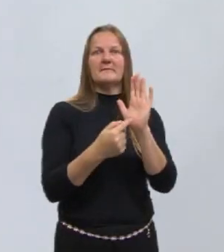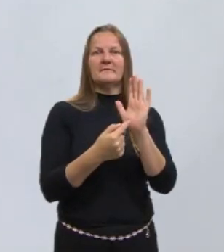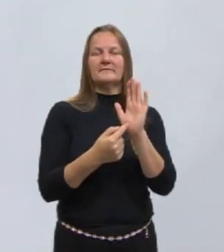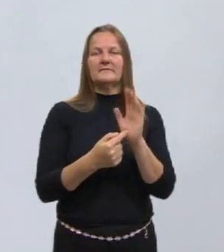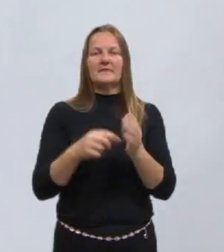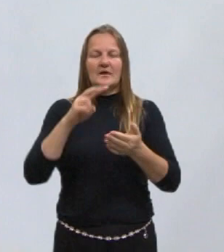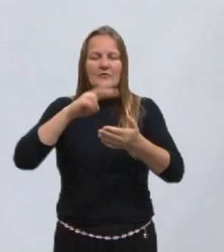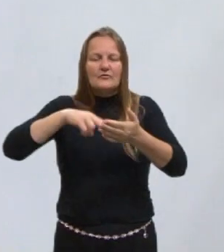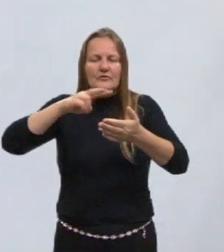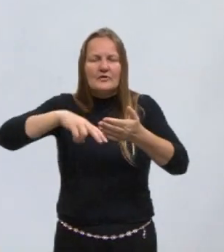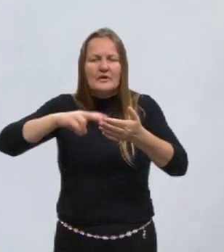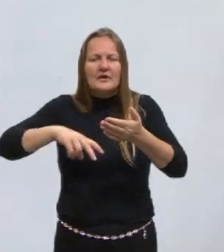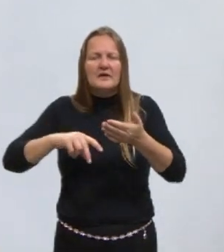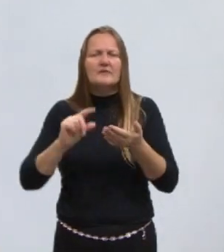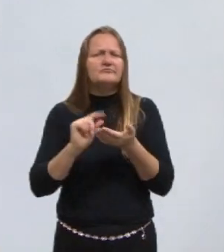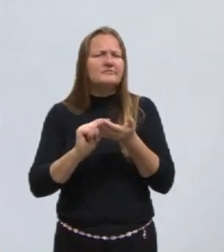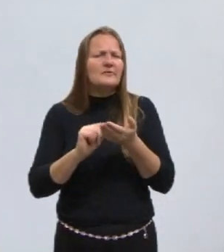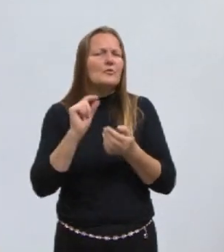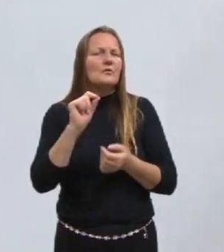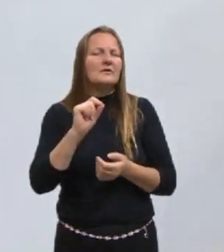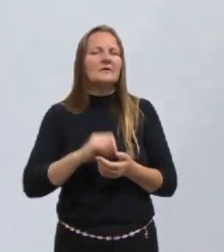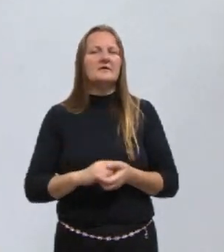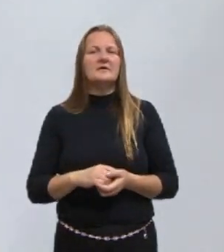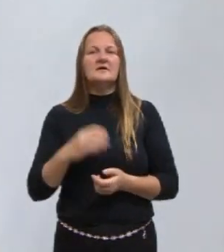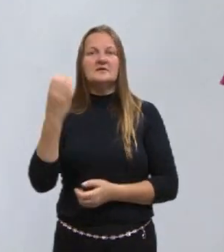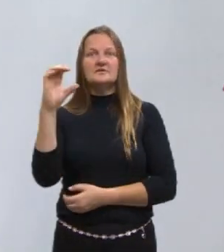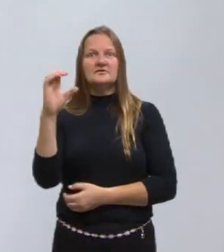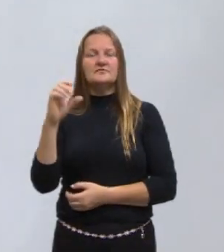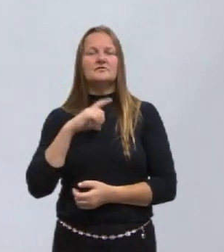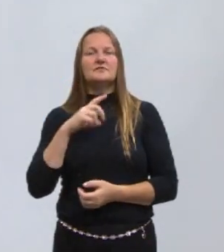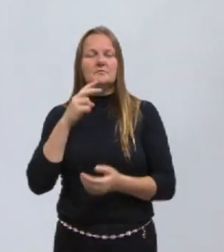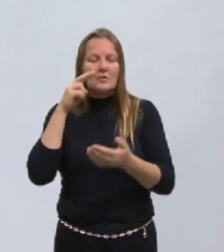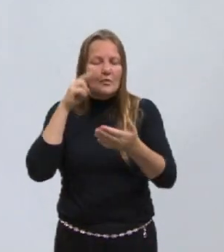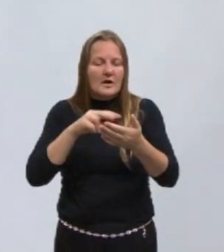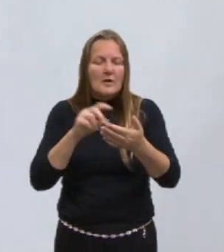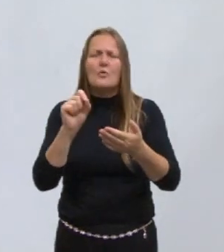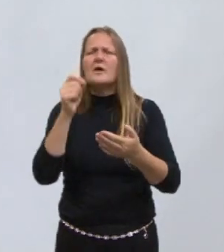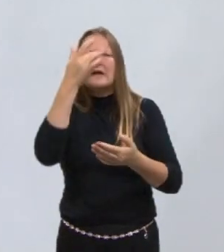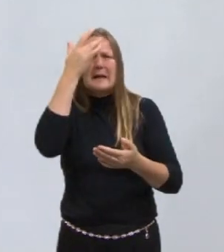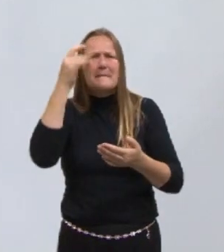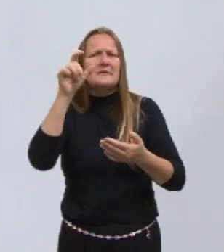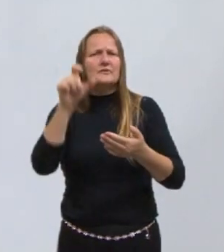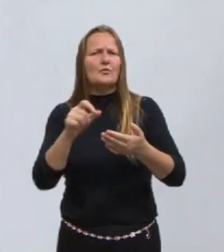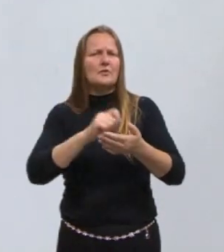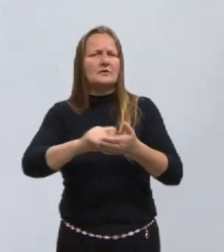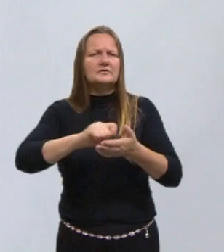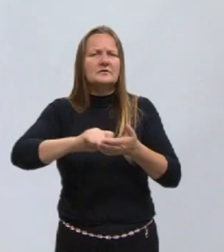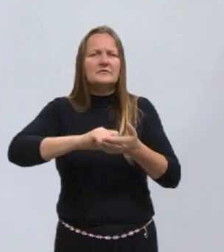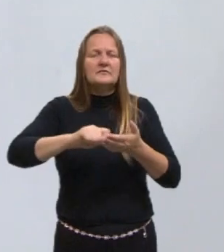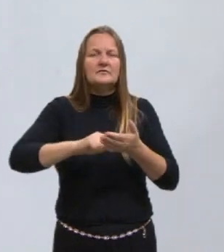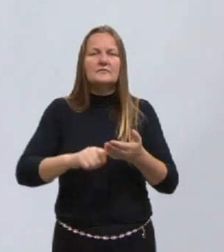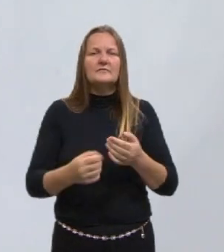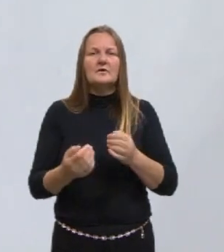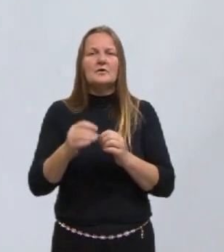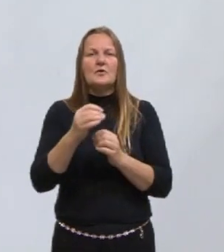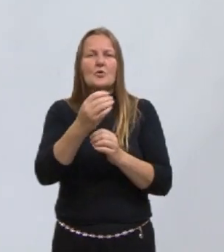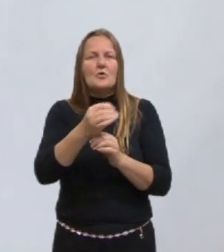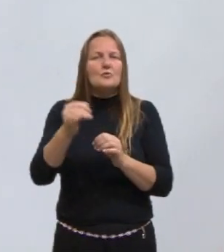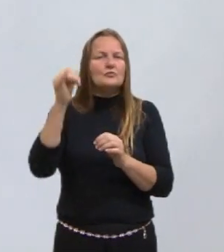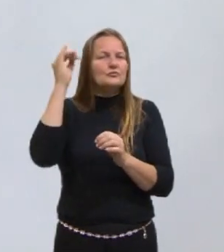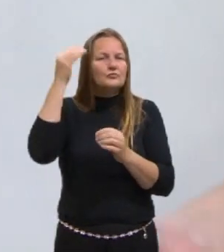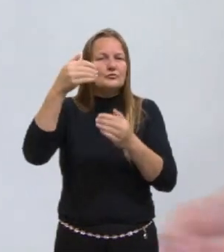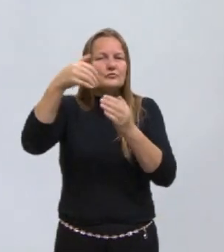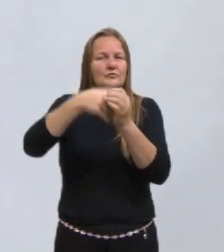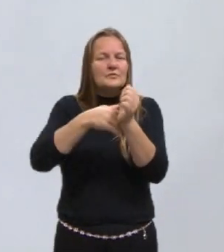lê um artigo, é importante também. São textos científicos, né? A gente olhar quem escreveu. Porque no nosso subconsciente, né, pela questão também da